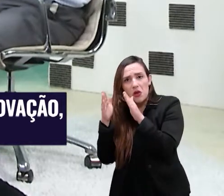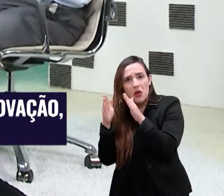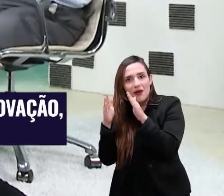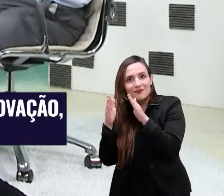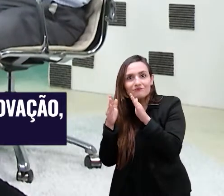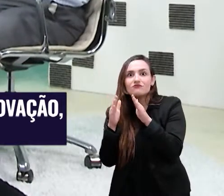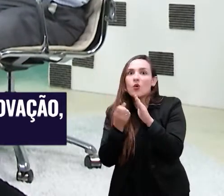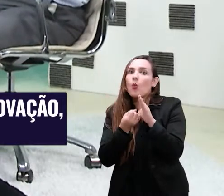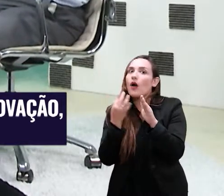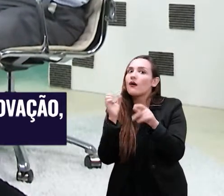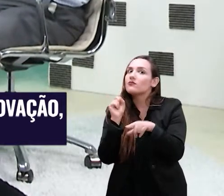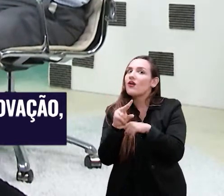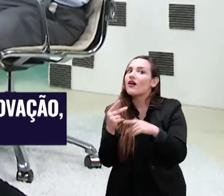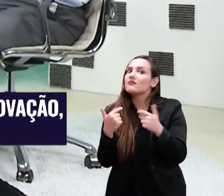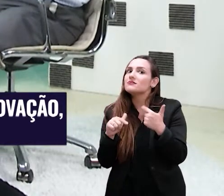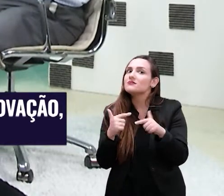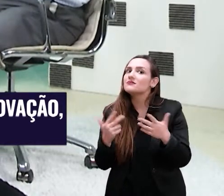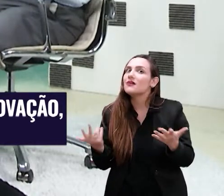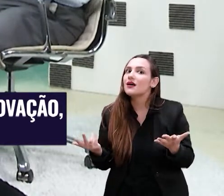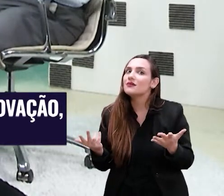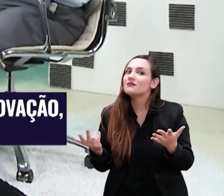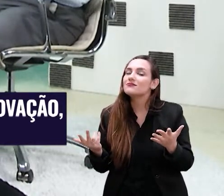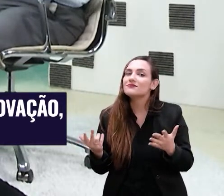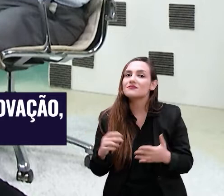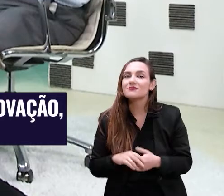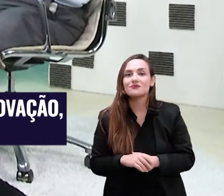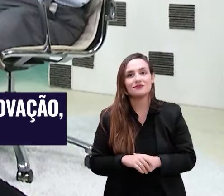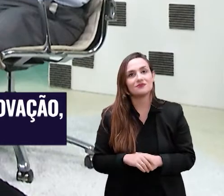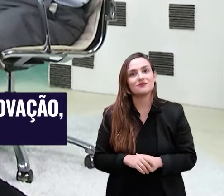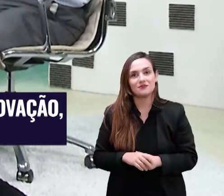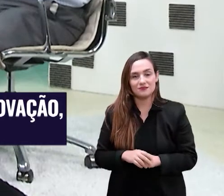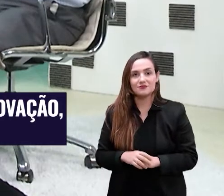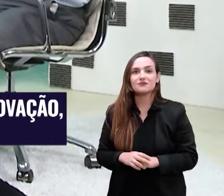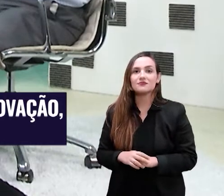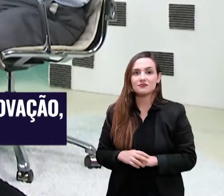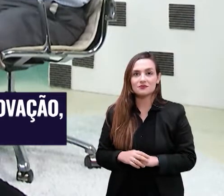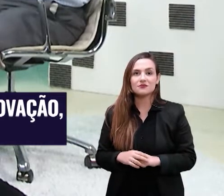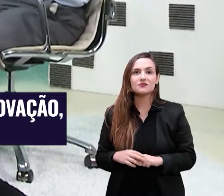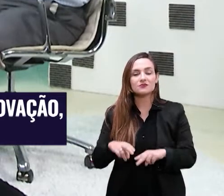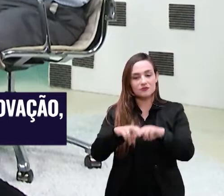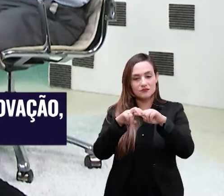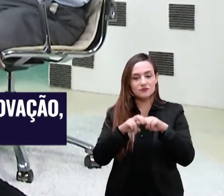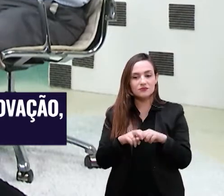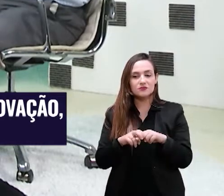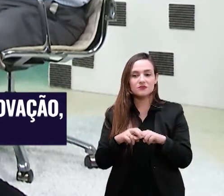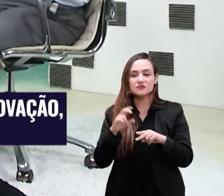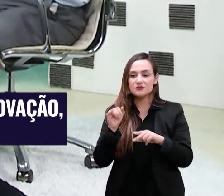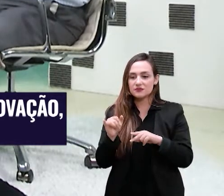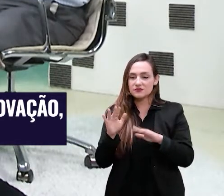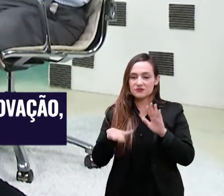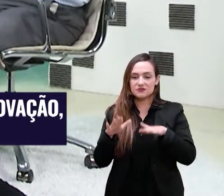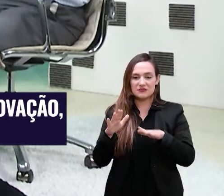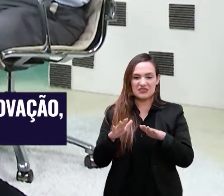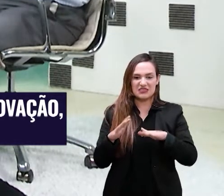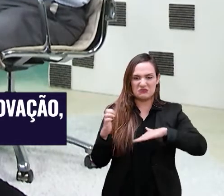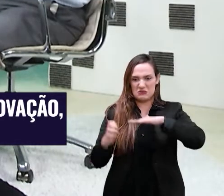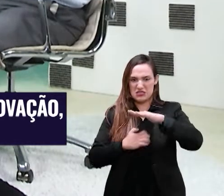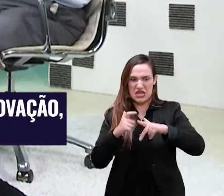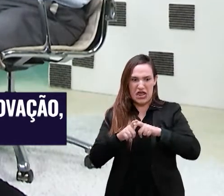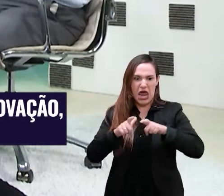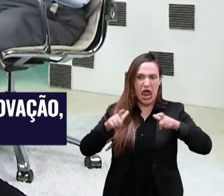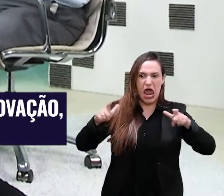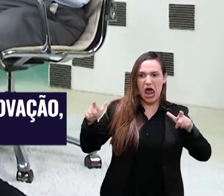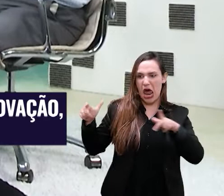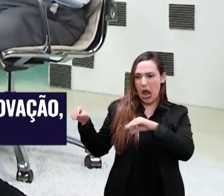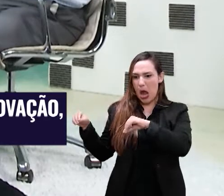nessa rua? Então, assim, a gente sabe perfeitamente que quando muitas vezes uma grande empresa vem, ela é importante